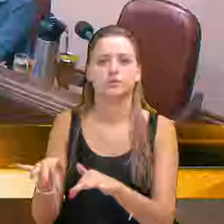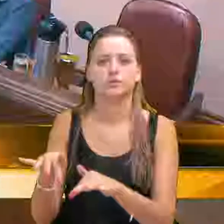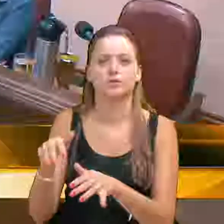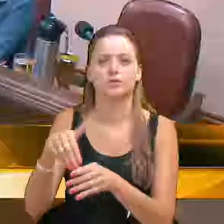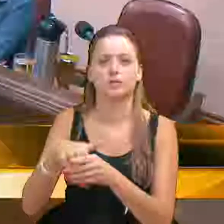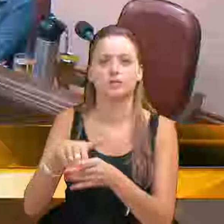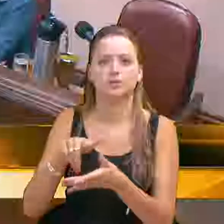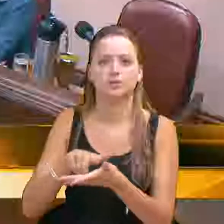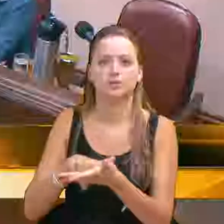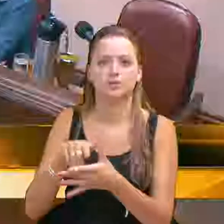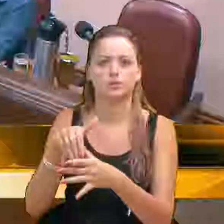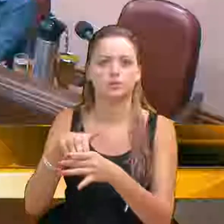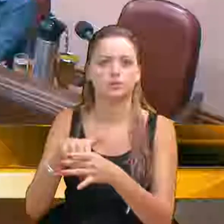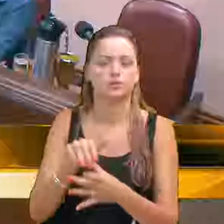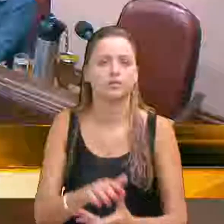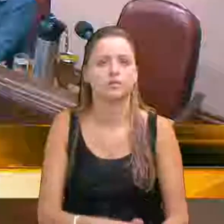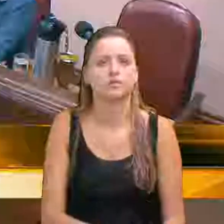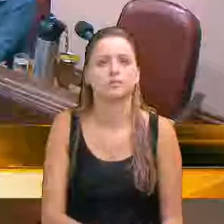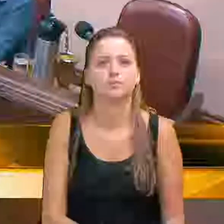Encerrada a votação.